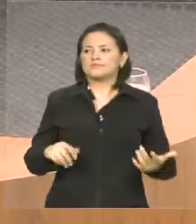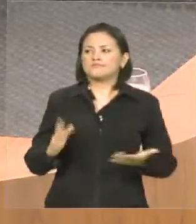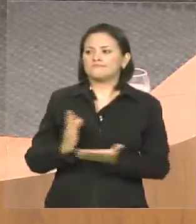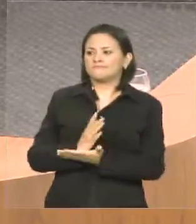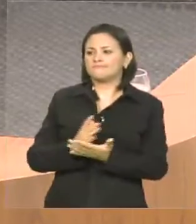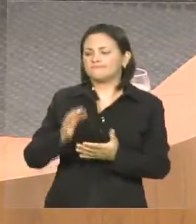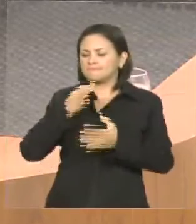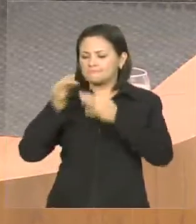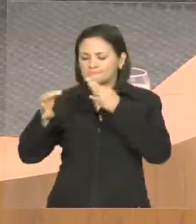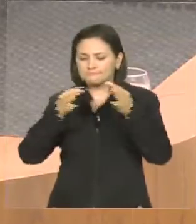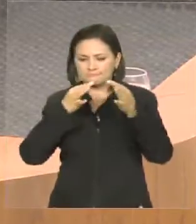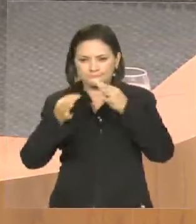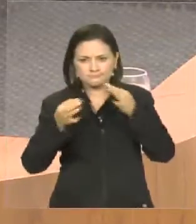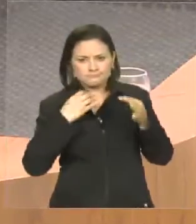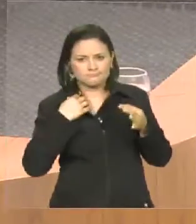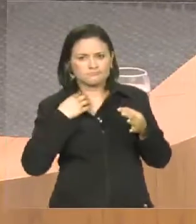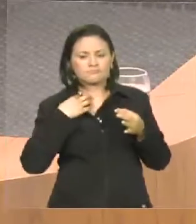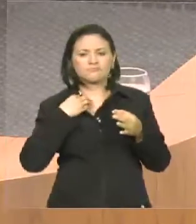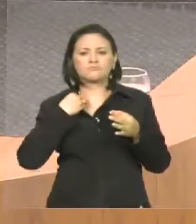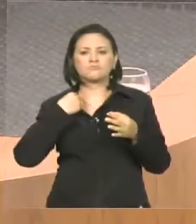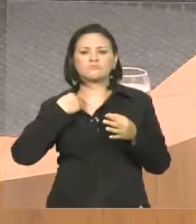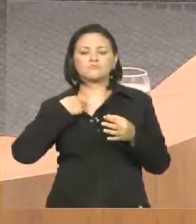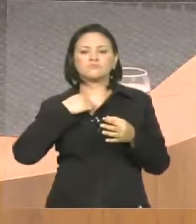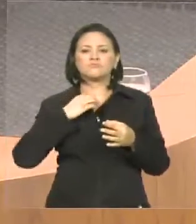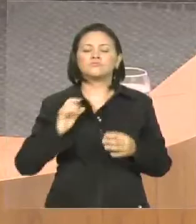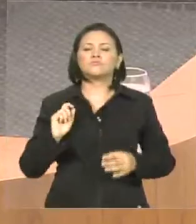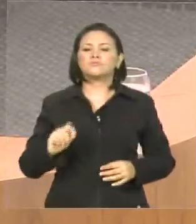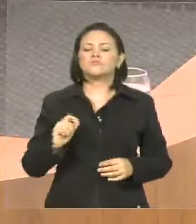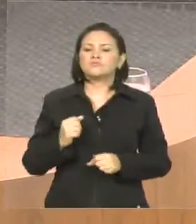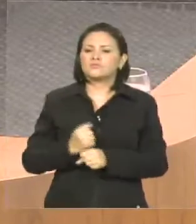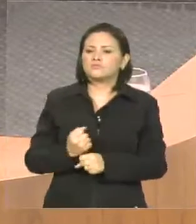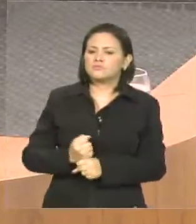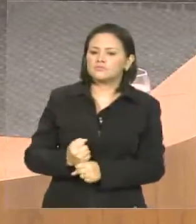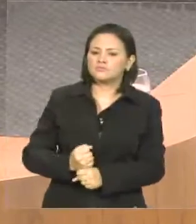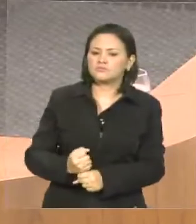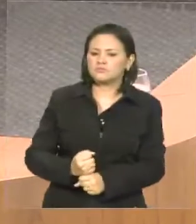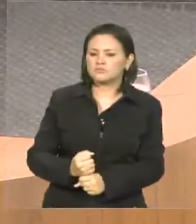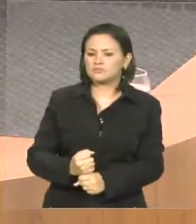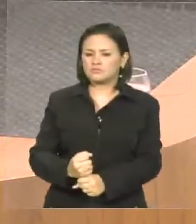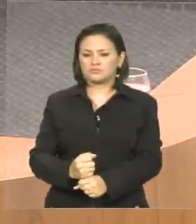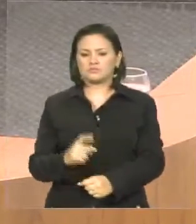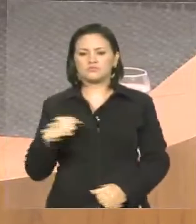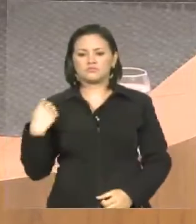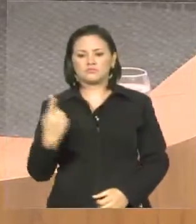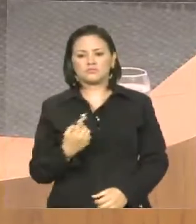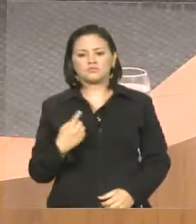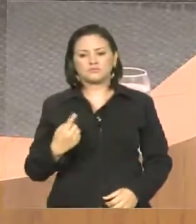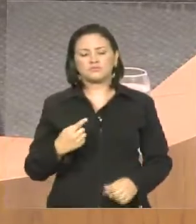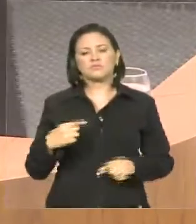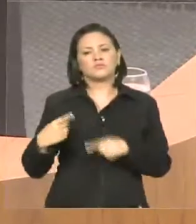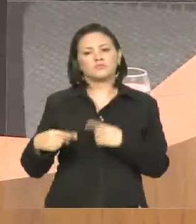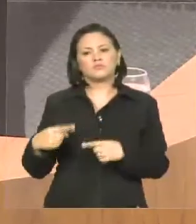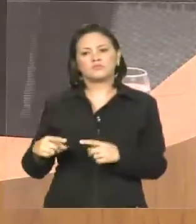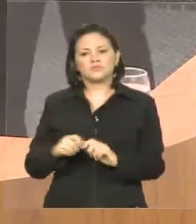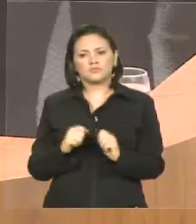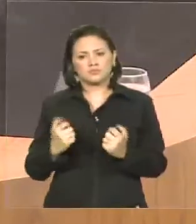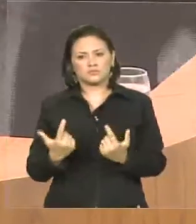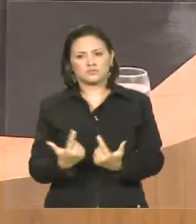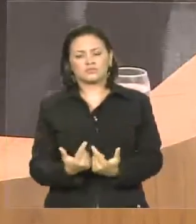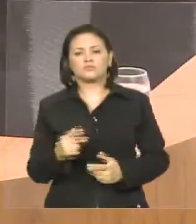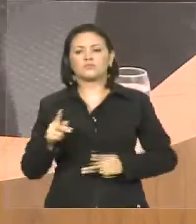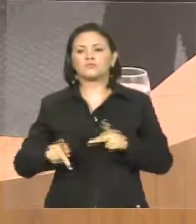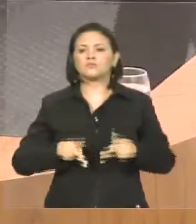longo de muitos anos, vem sendo discutido nesta casa, entre a população, entre a classe